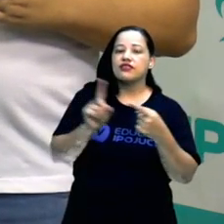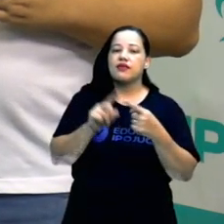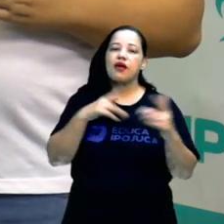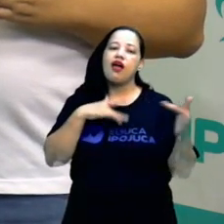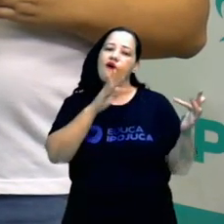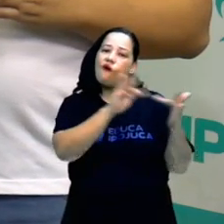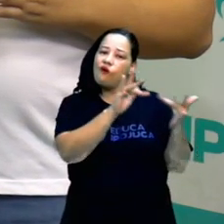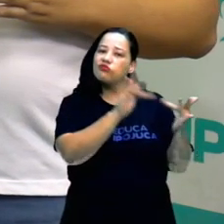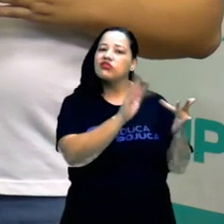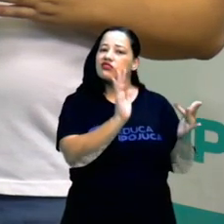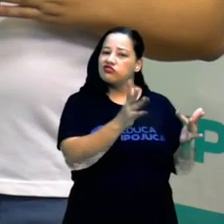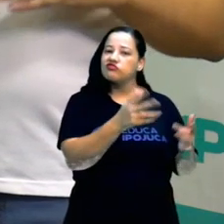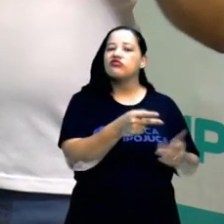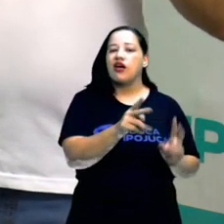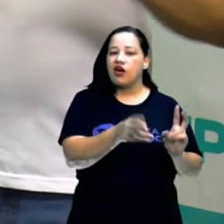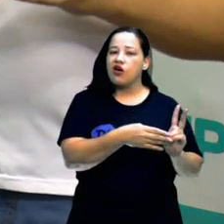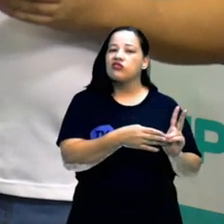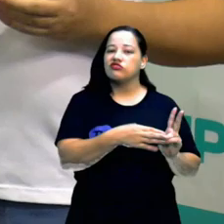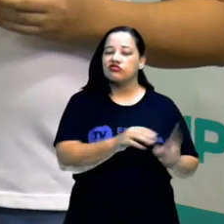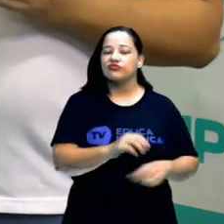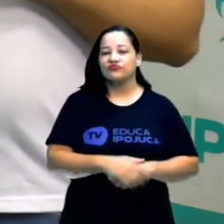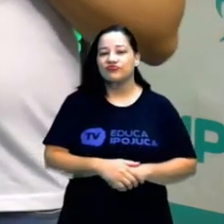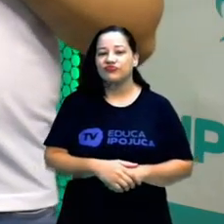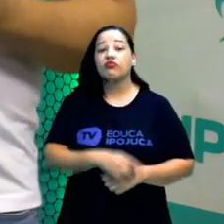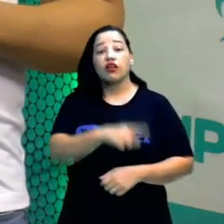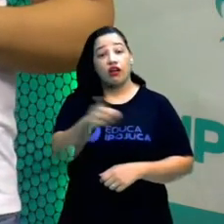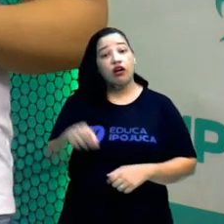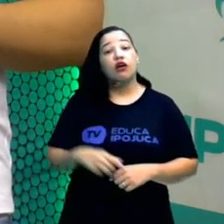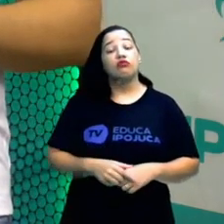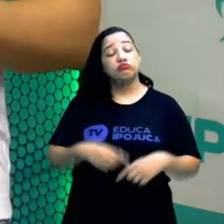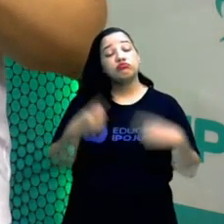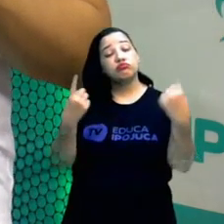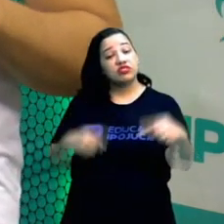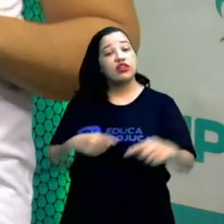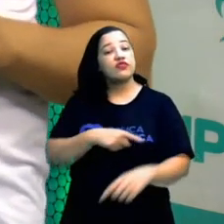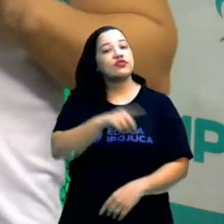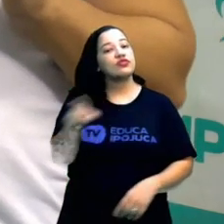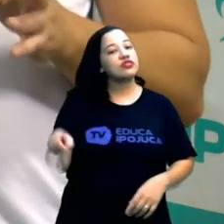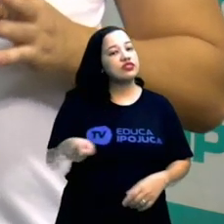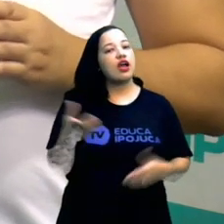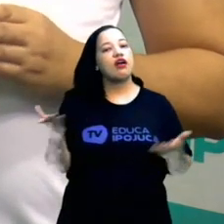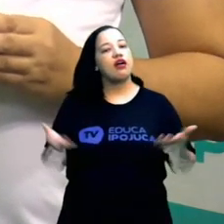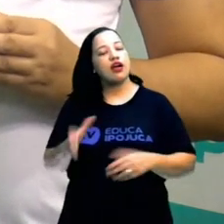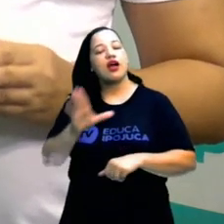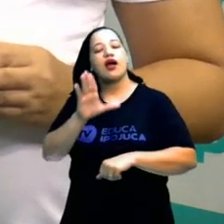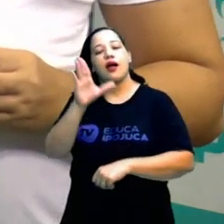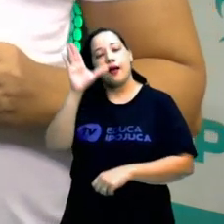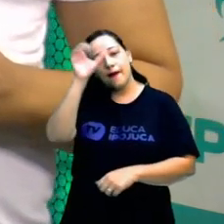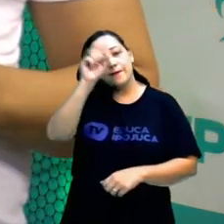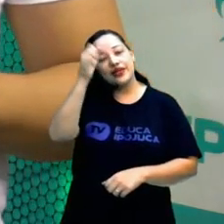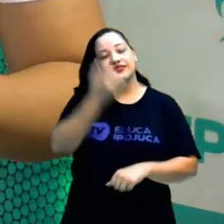alguns indígenas. O desafio está lançado. É o seu momento de aprender